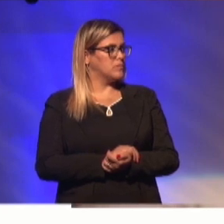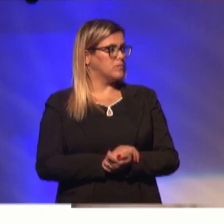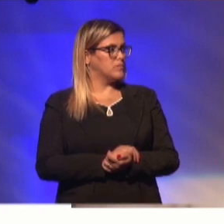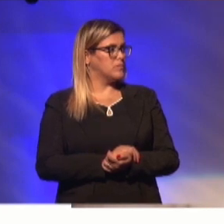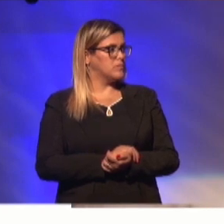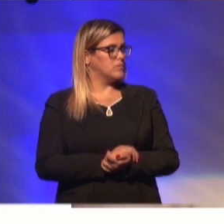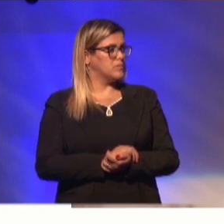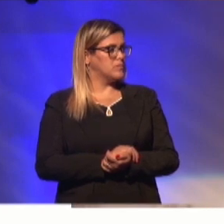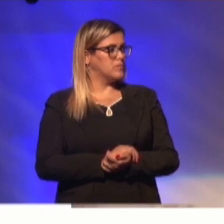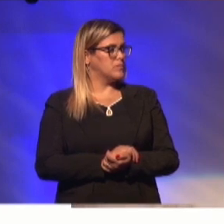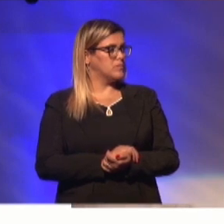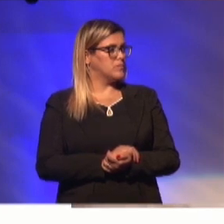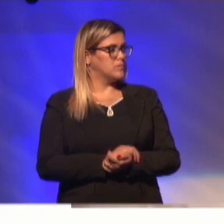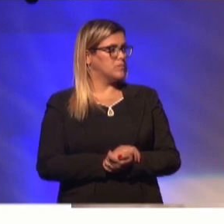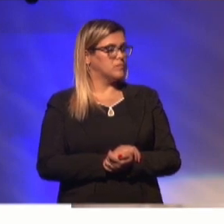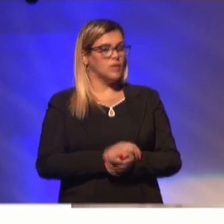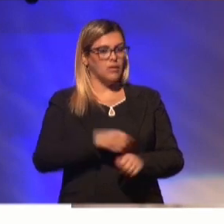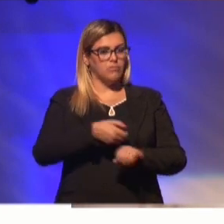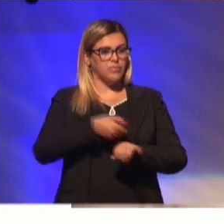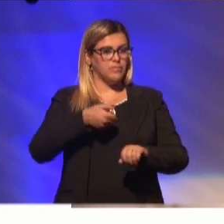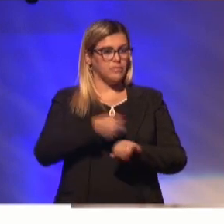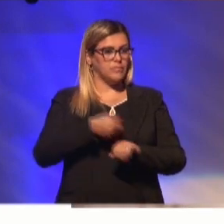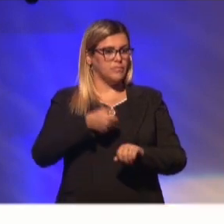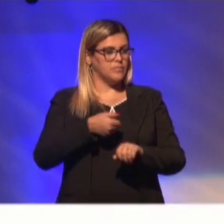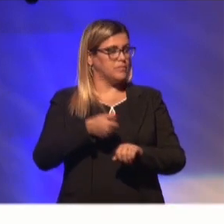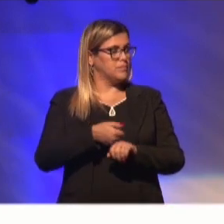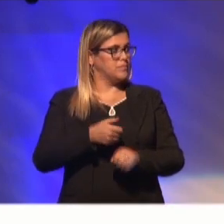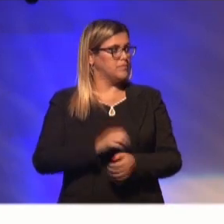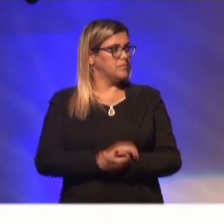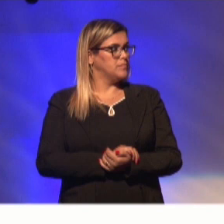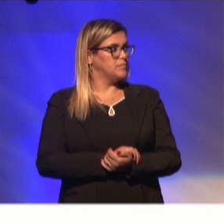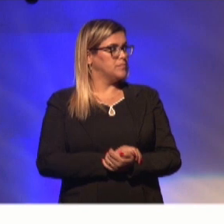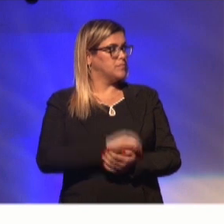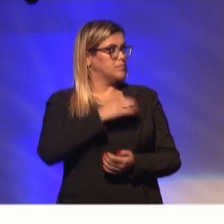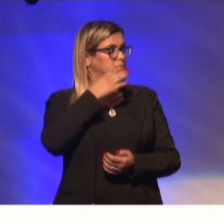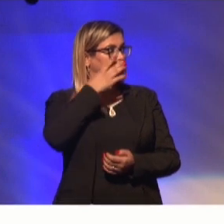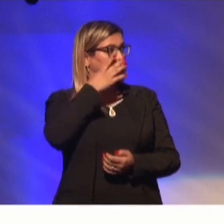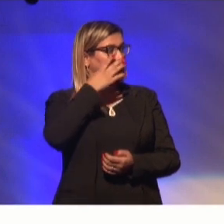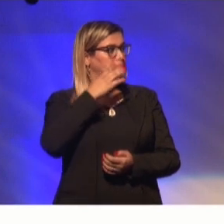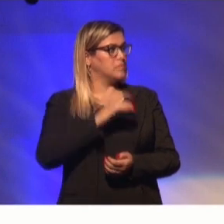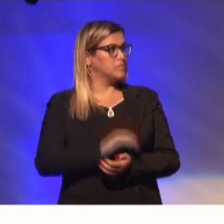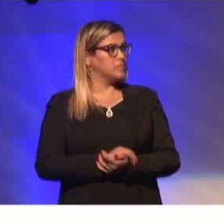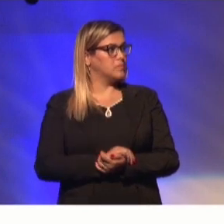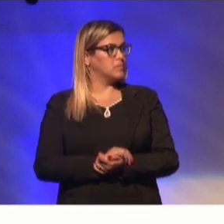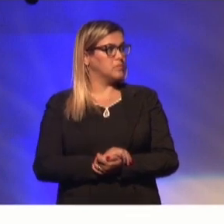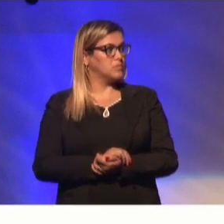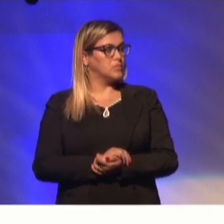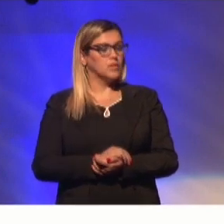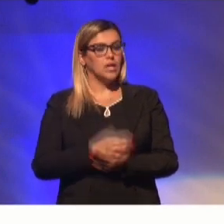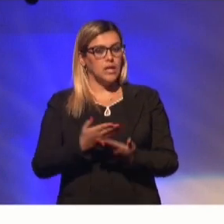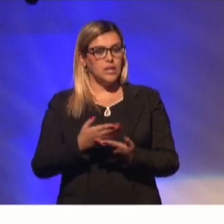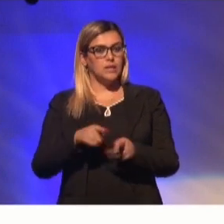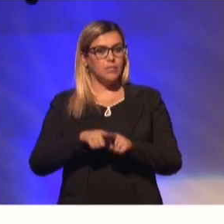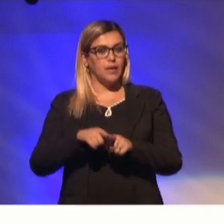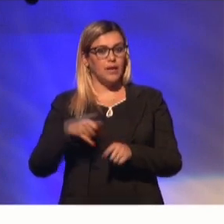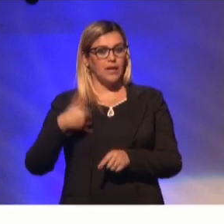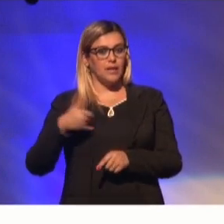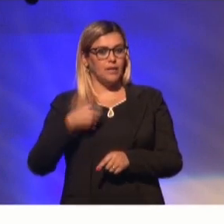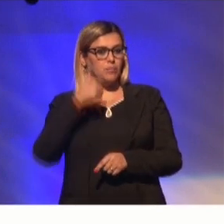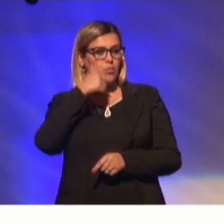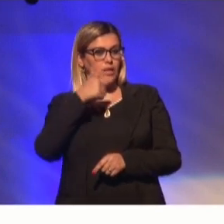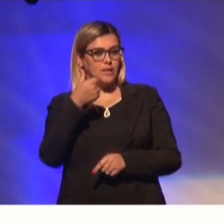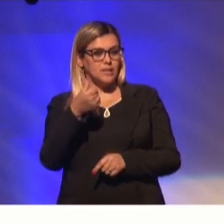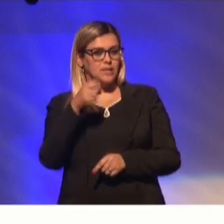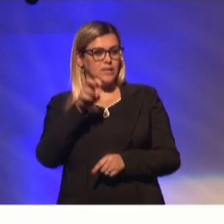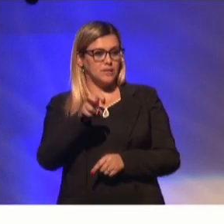e a aplicação local, vejam, bem tranquilo de realizar. Bem, esse é um caso clínico, uma paciente de 65